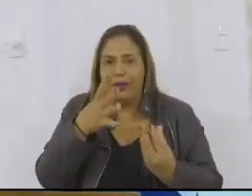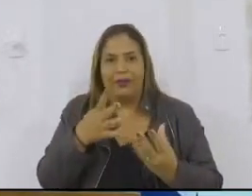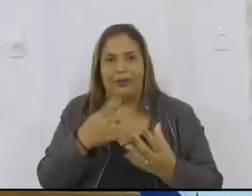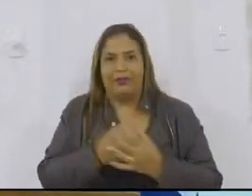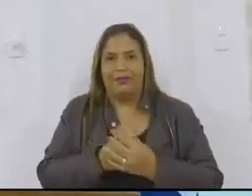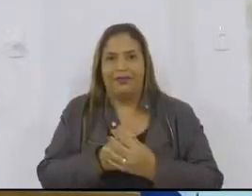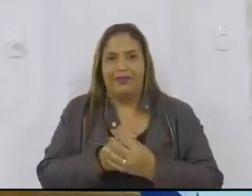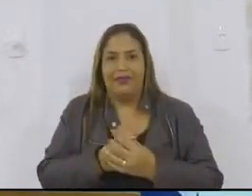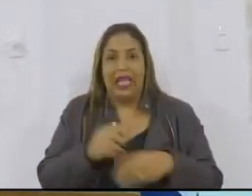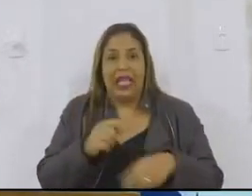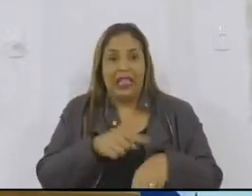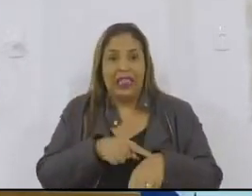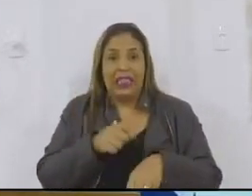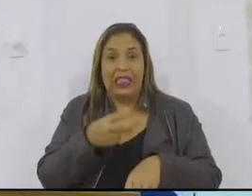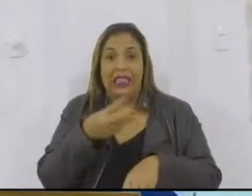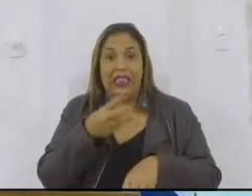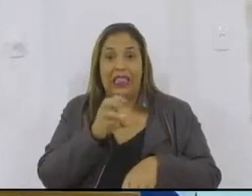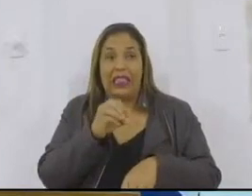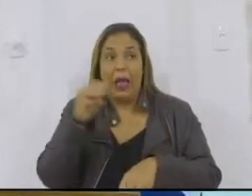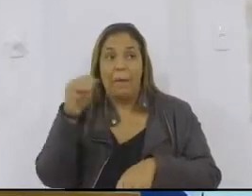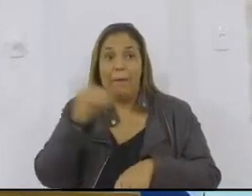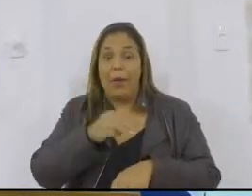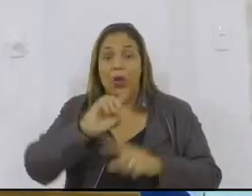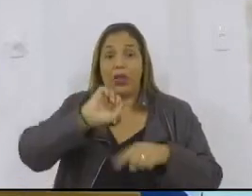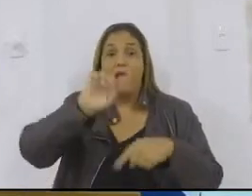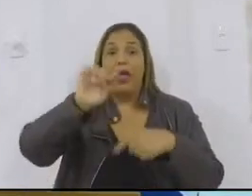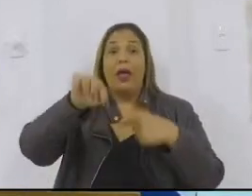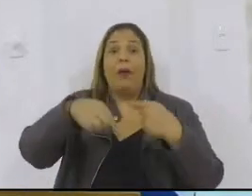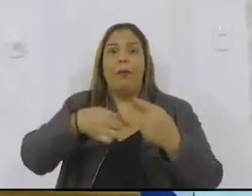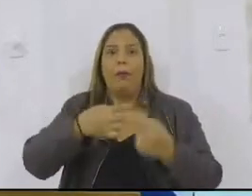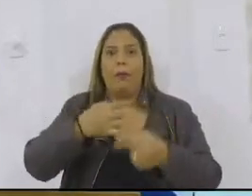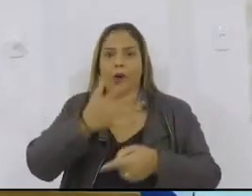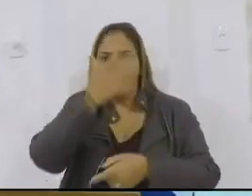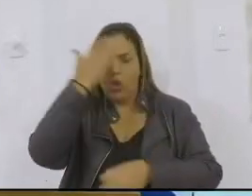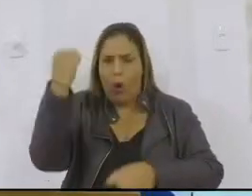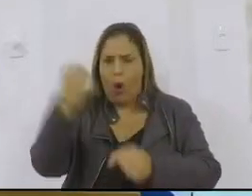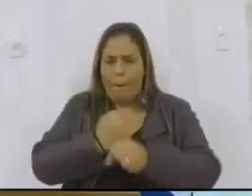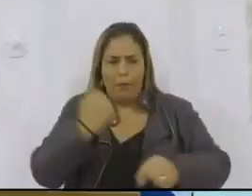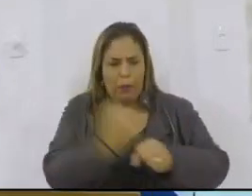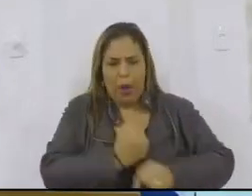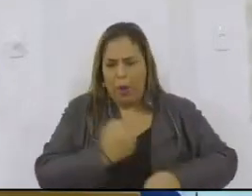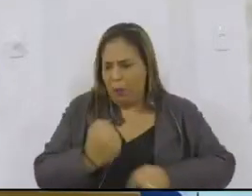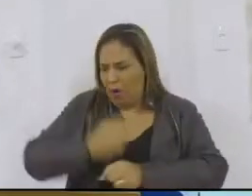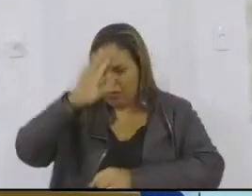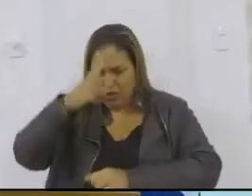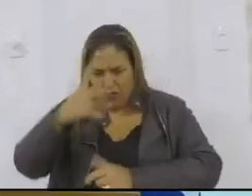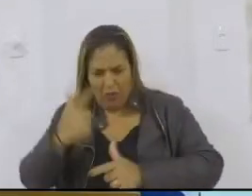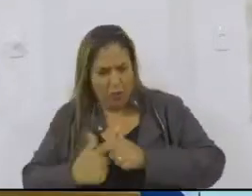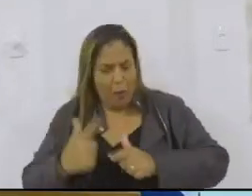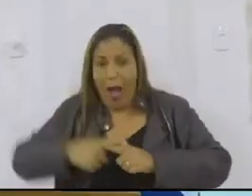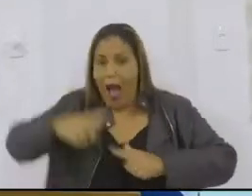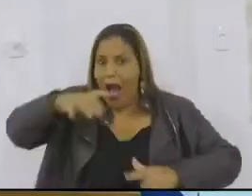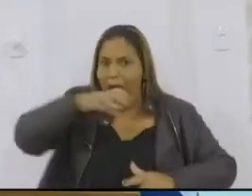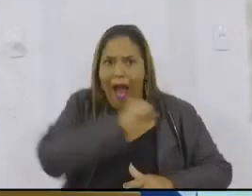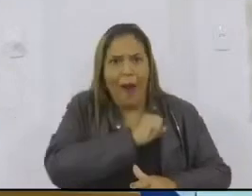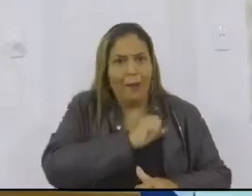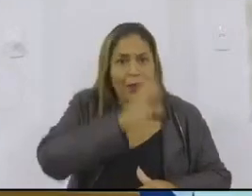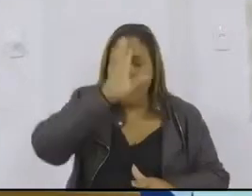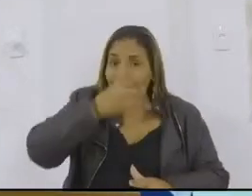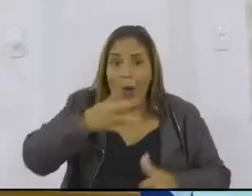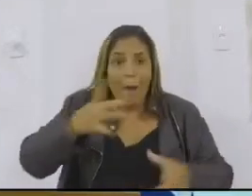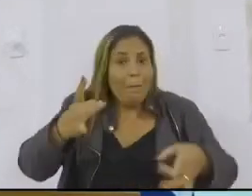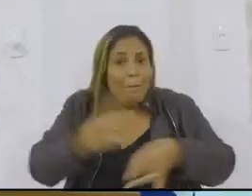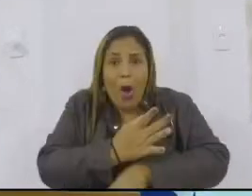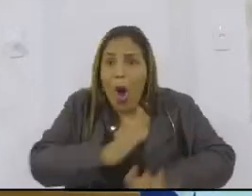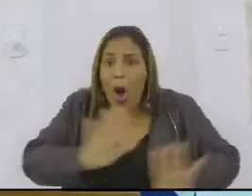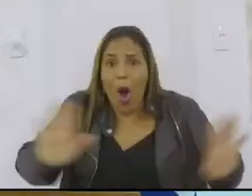30 minutos depois, eles estavam na rua já resolvendo o problema. Rapidinho resolveram o problema.